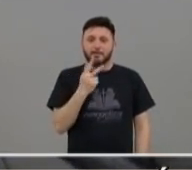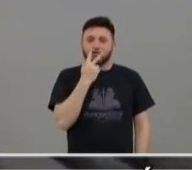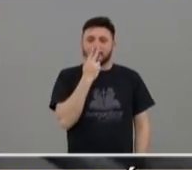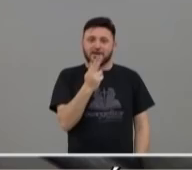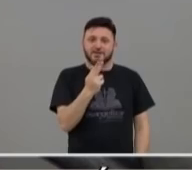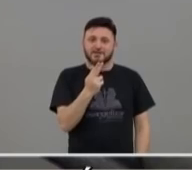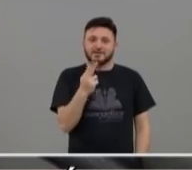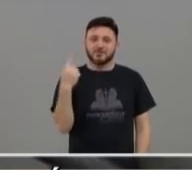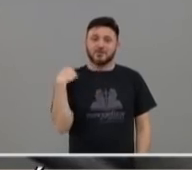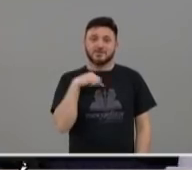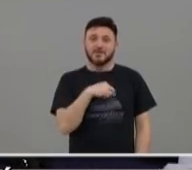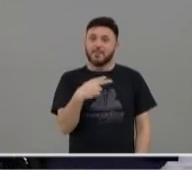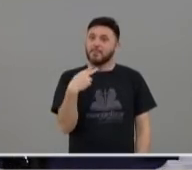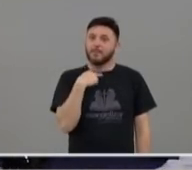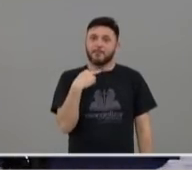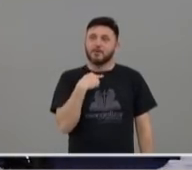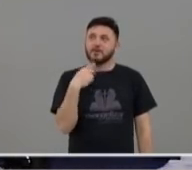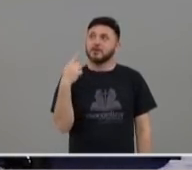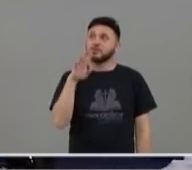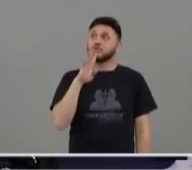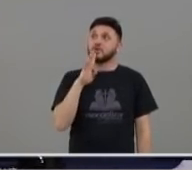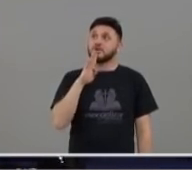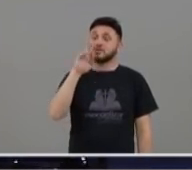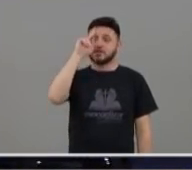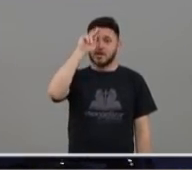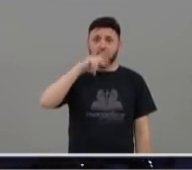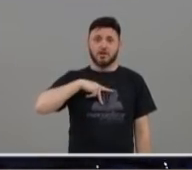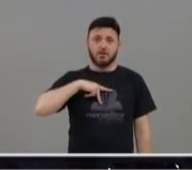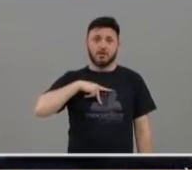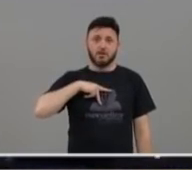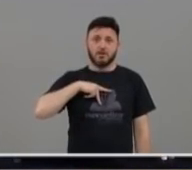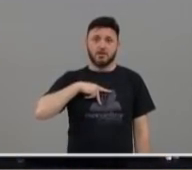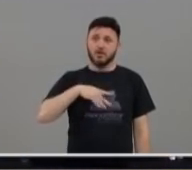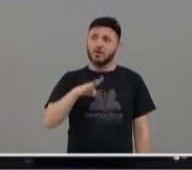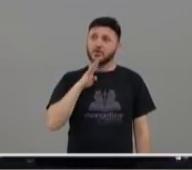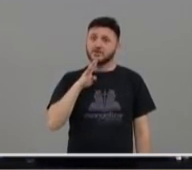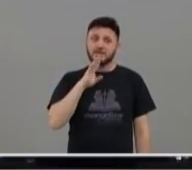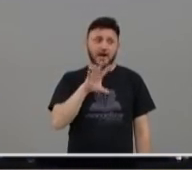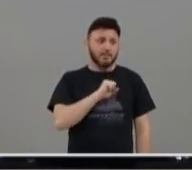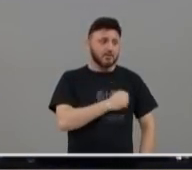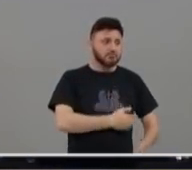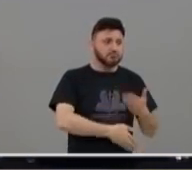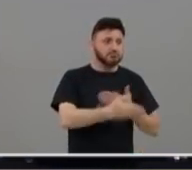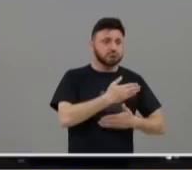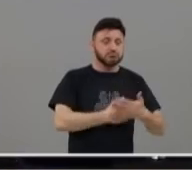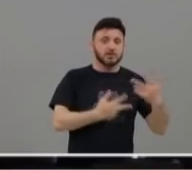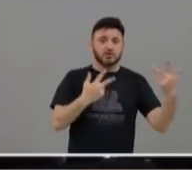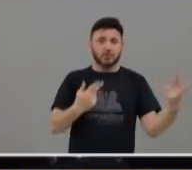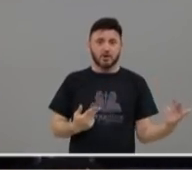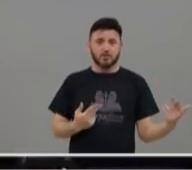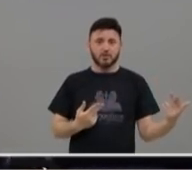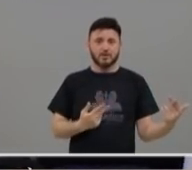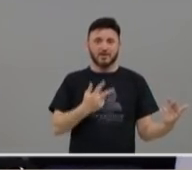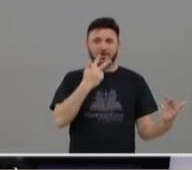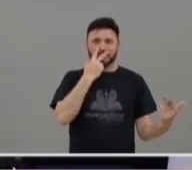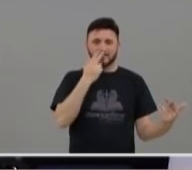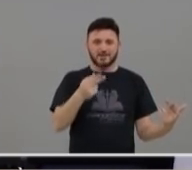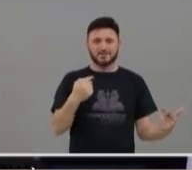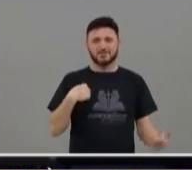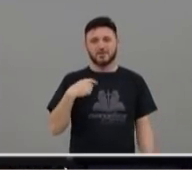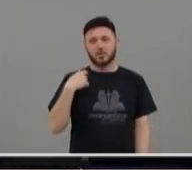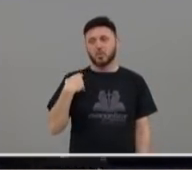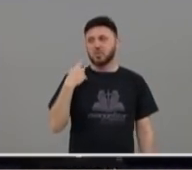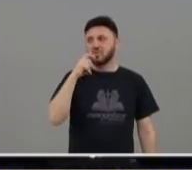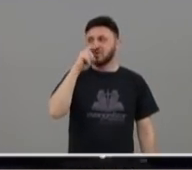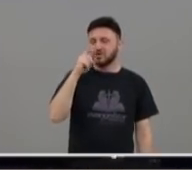impossibilidade de me autoconhecer, do que amar o outro naquilo que ele é. Uma pessoa orgulhosa, ela